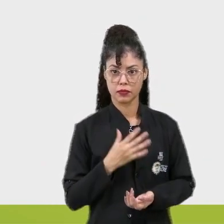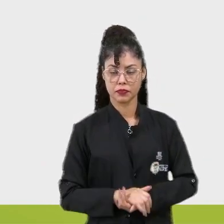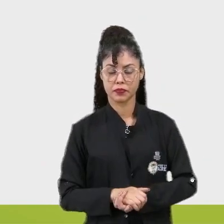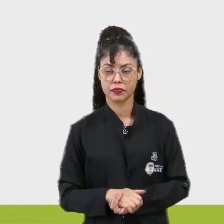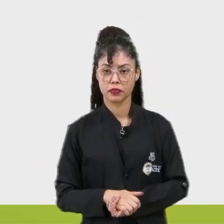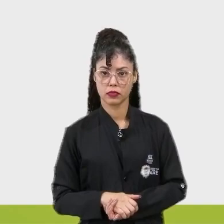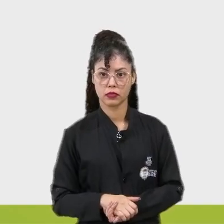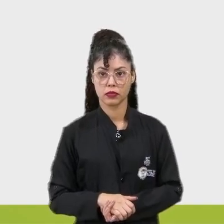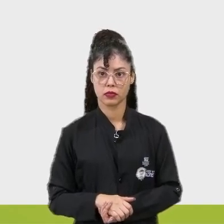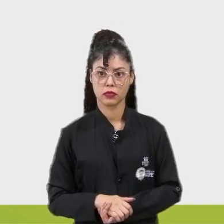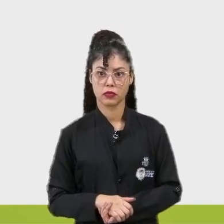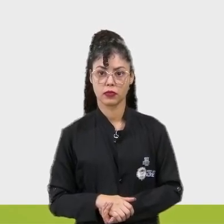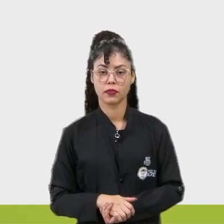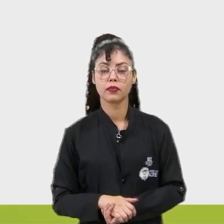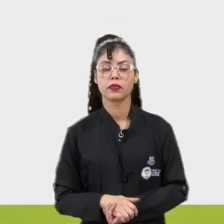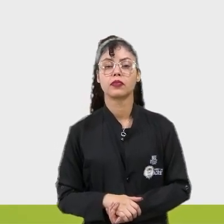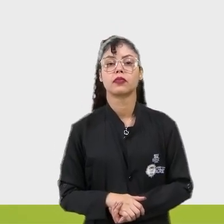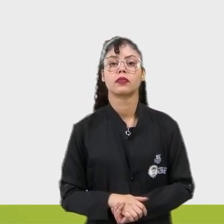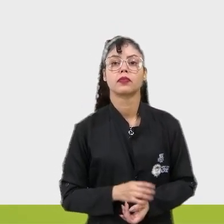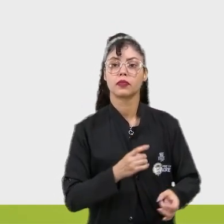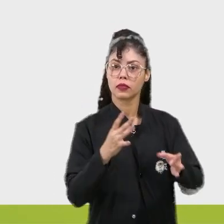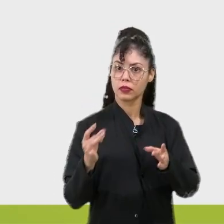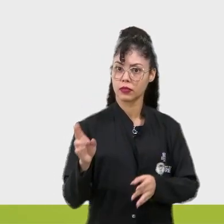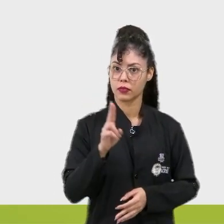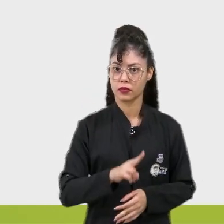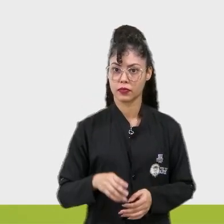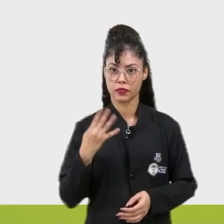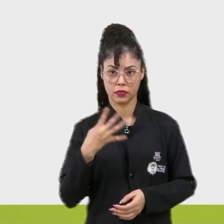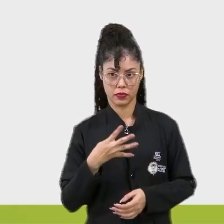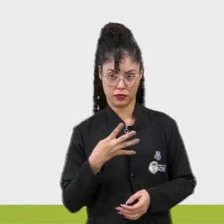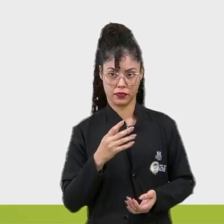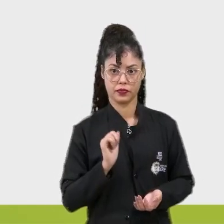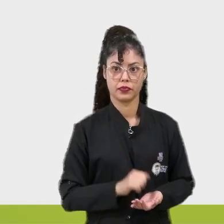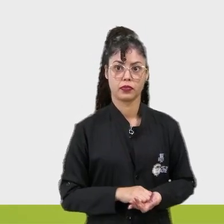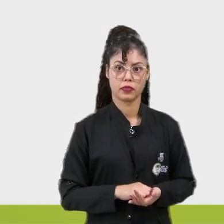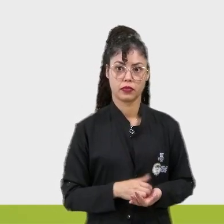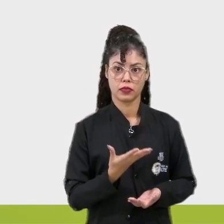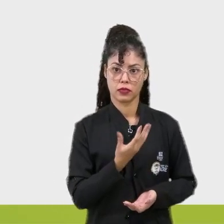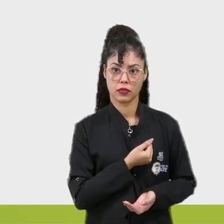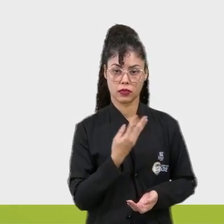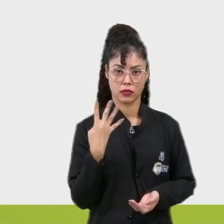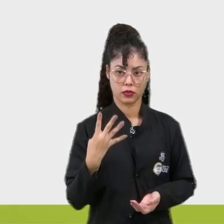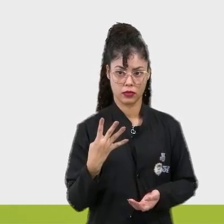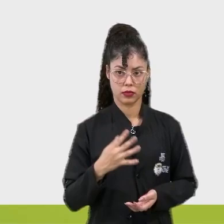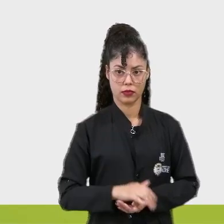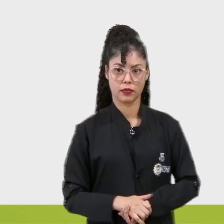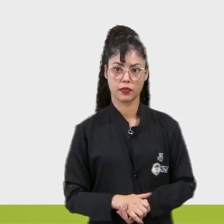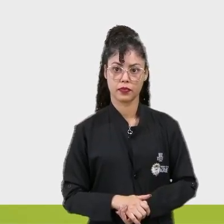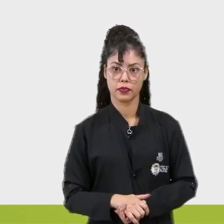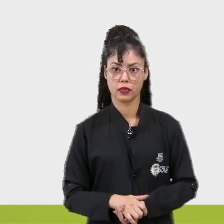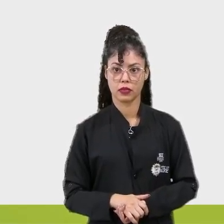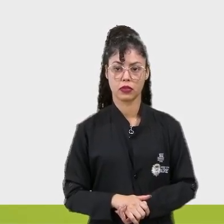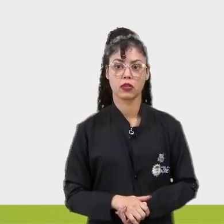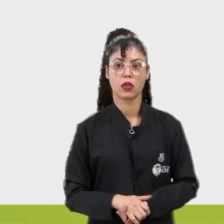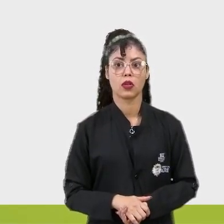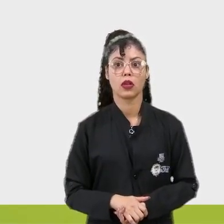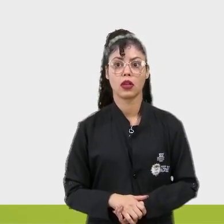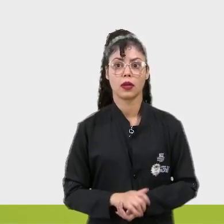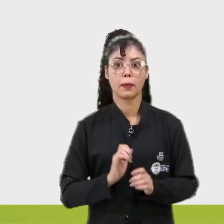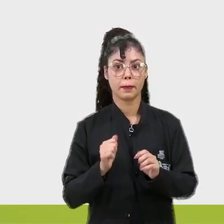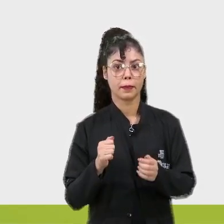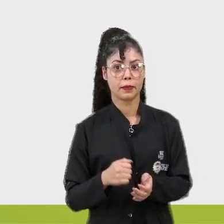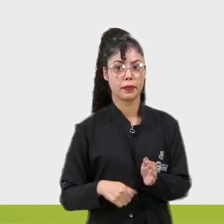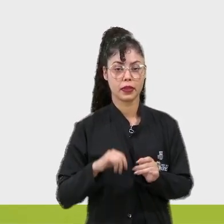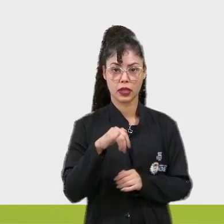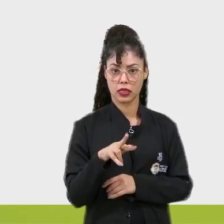gente? Utilizem essa dica. Outra dica, dica de número 4, opte por um